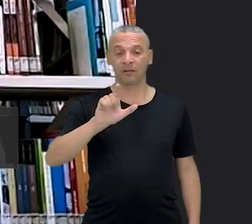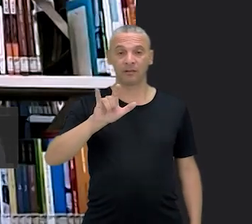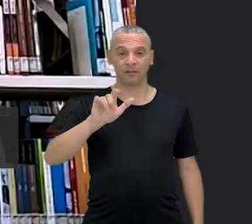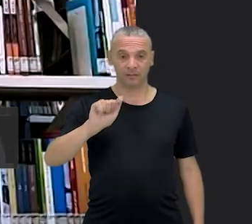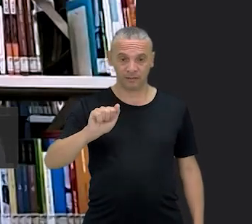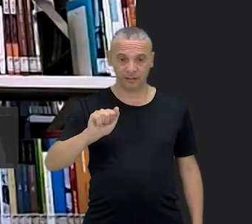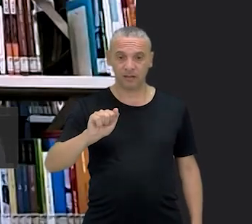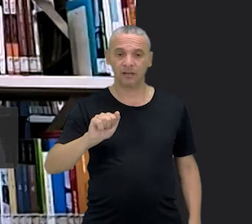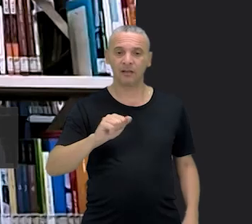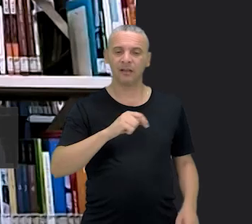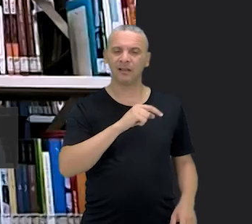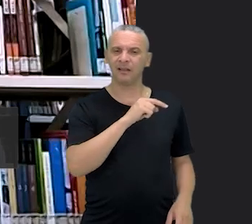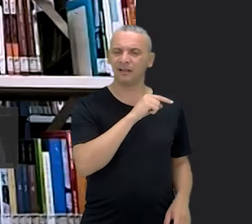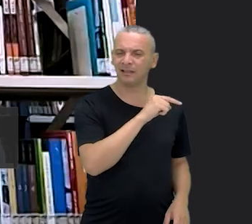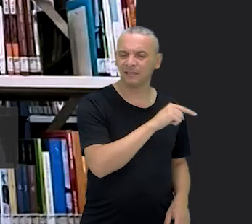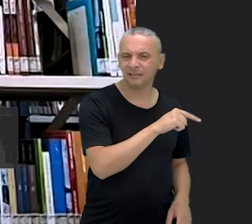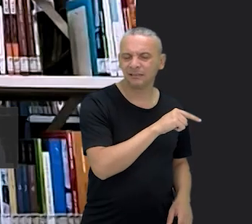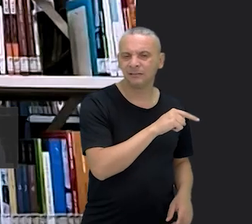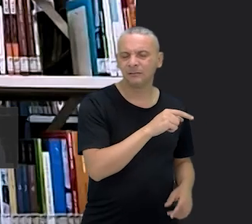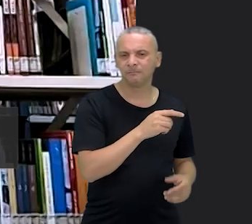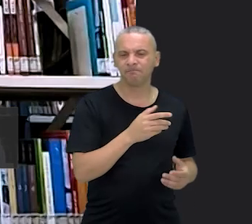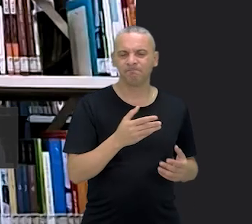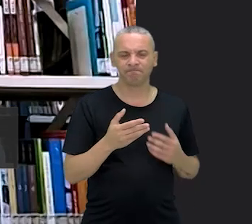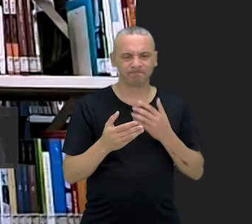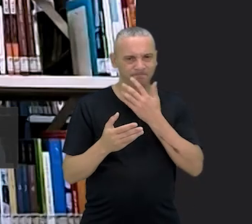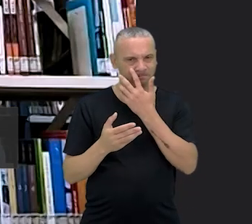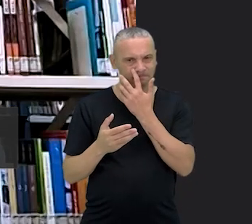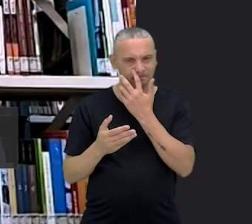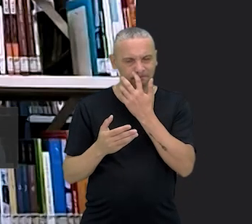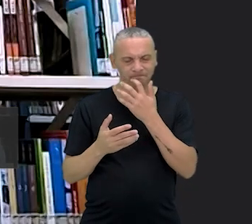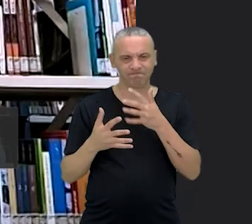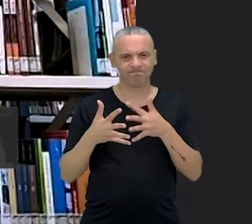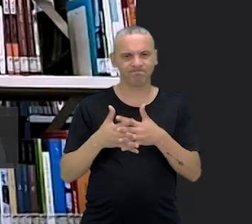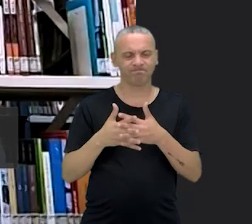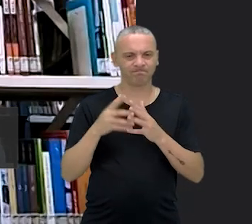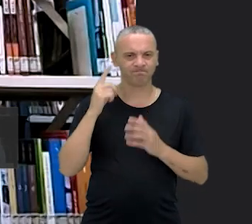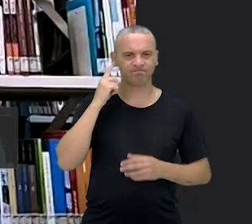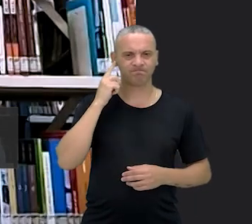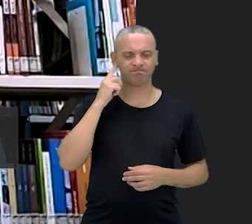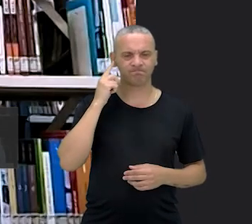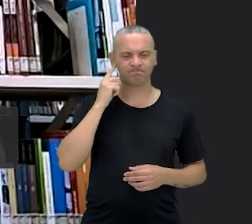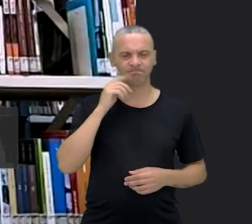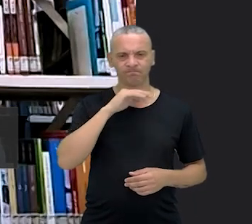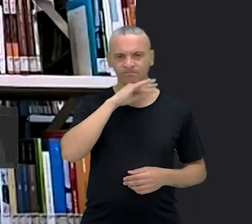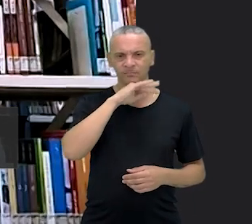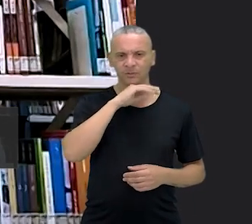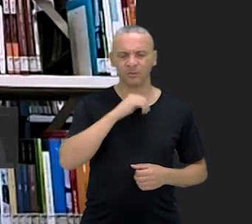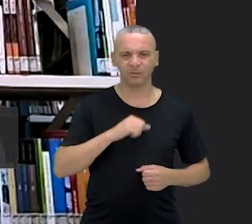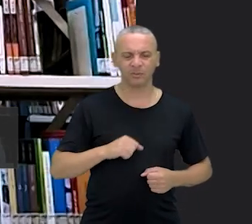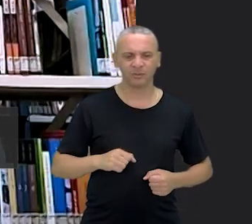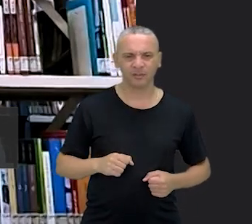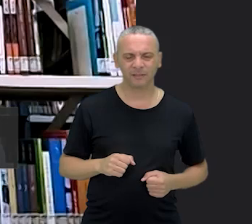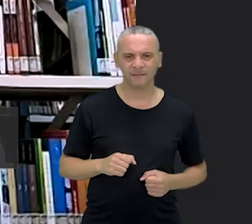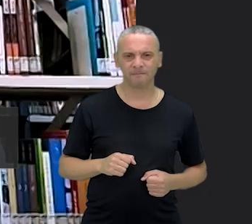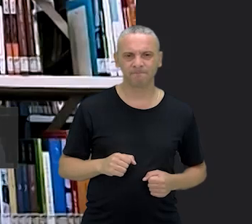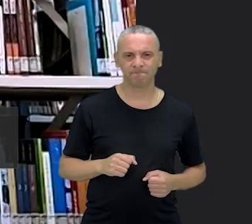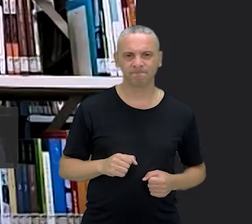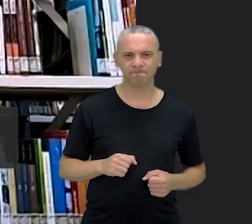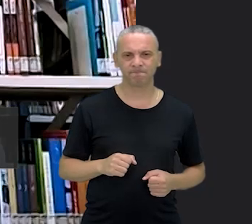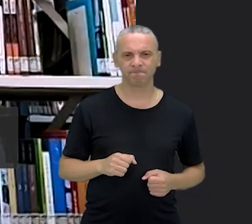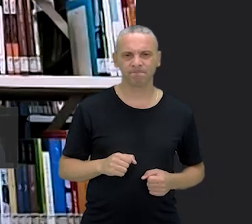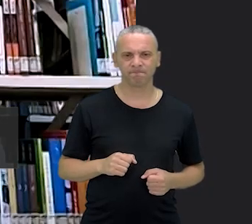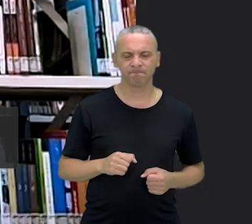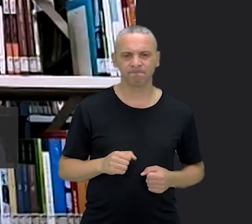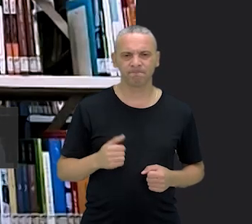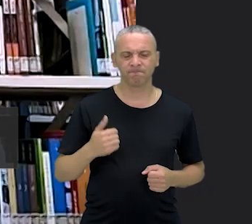pelo sofrimento, pelas experiências que ela teve. E, nesse primeiro momento,